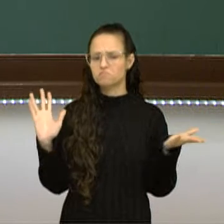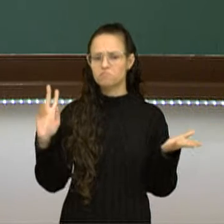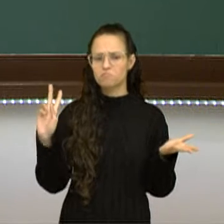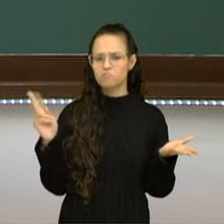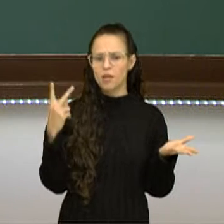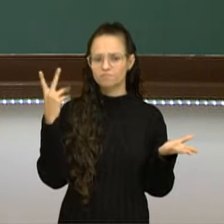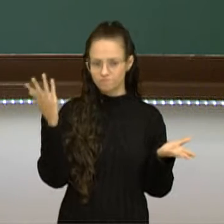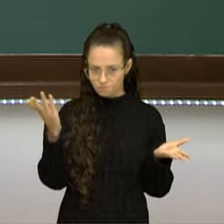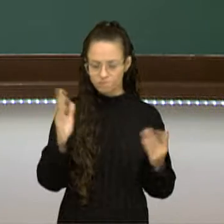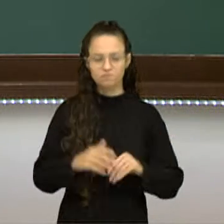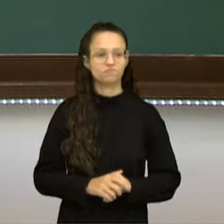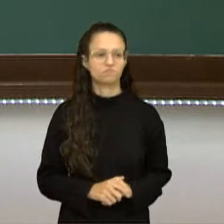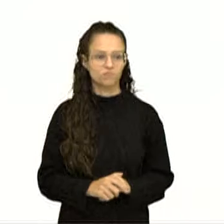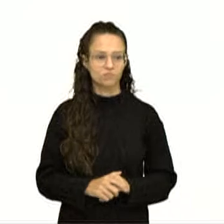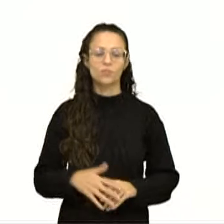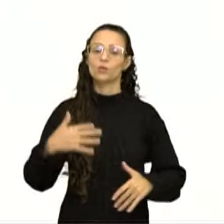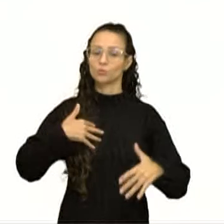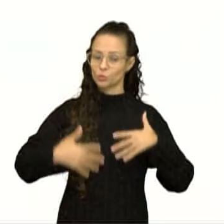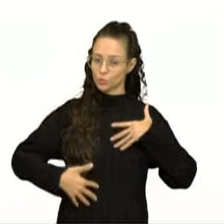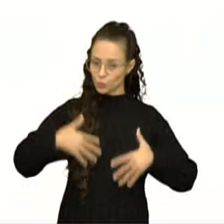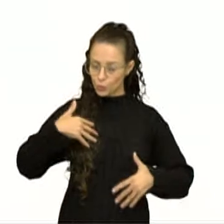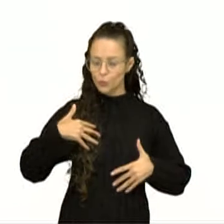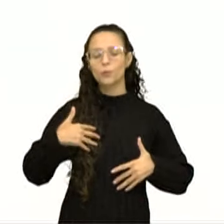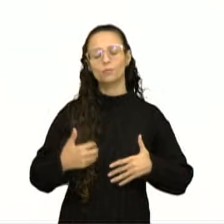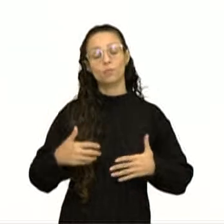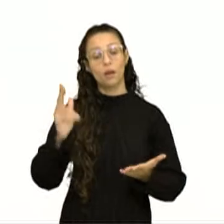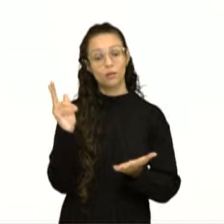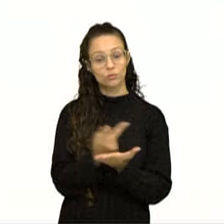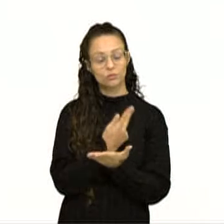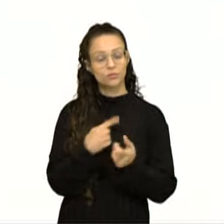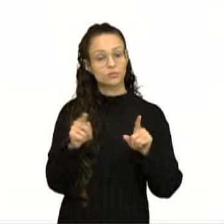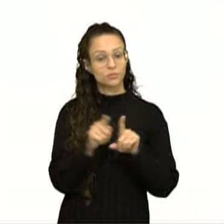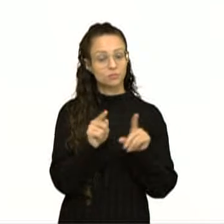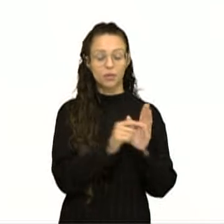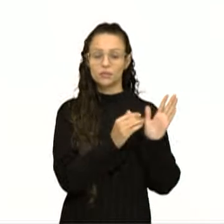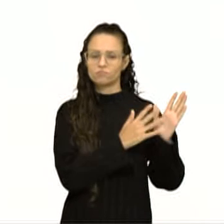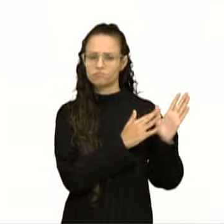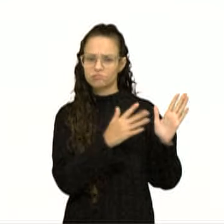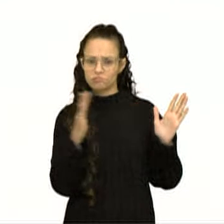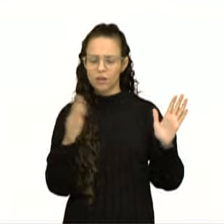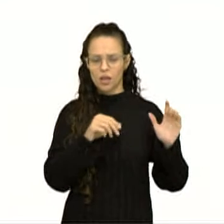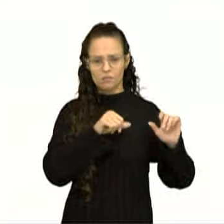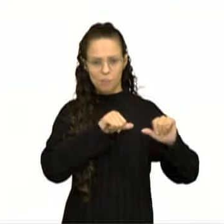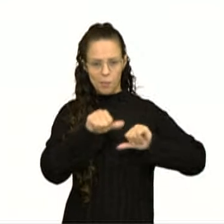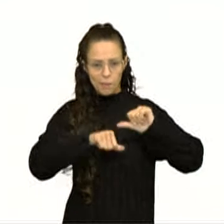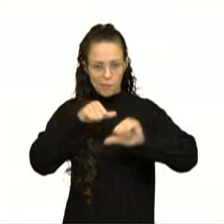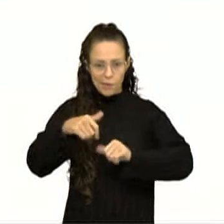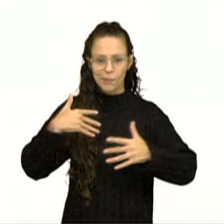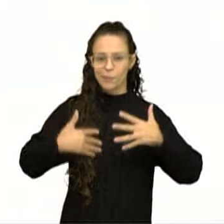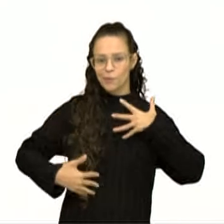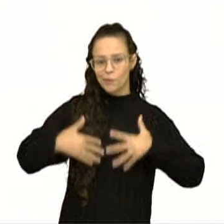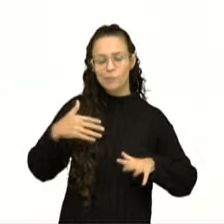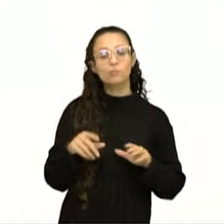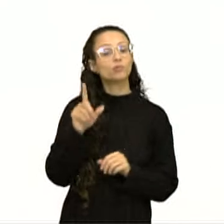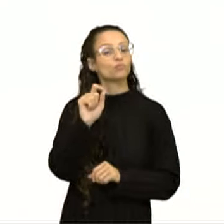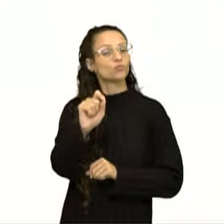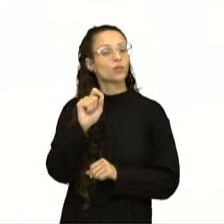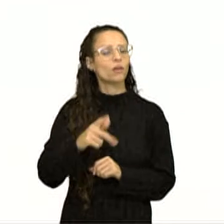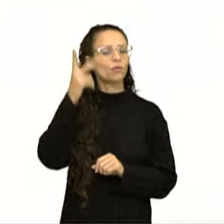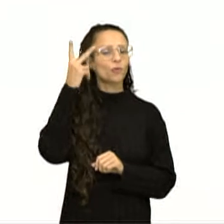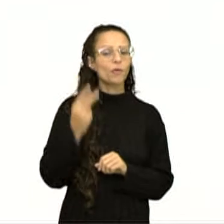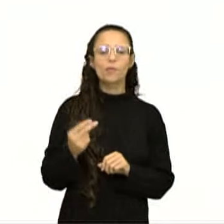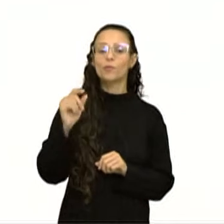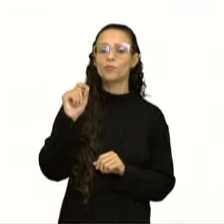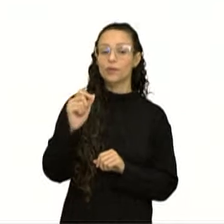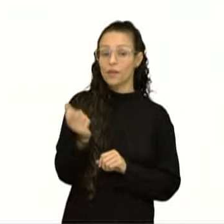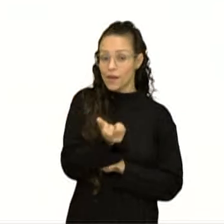então? Então elas acontecem no corpo, né? E durante essas transformações no corpo, tá? É muito comum